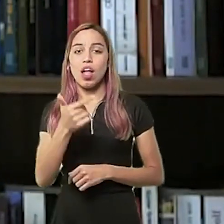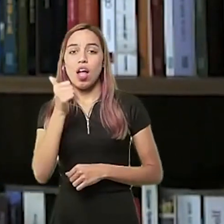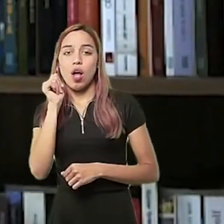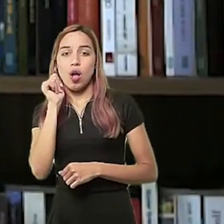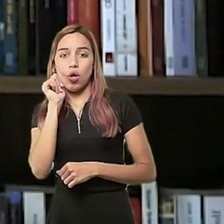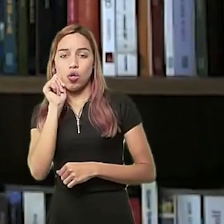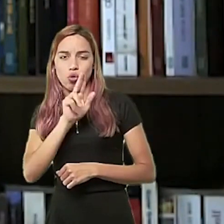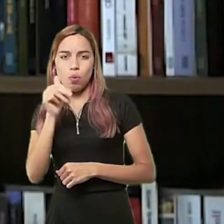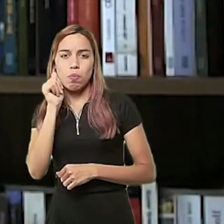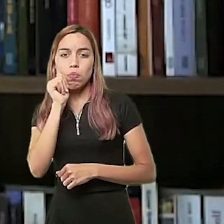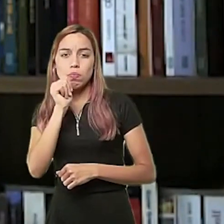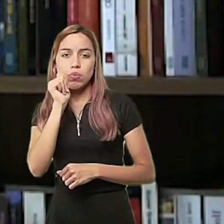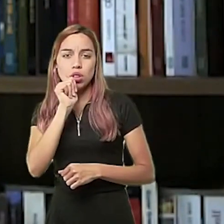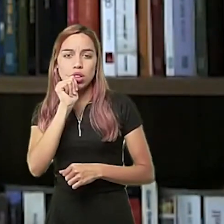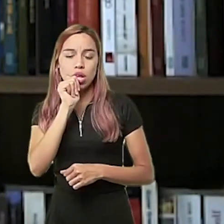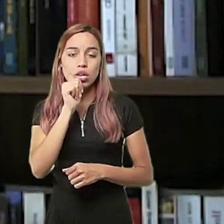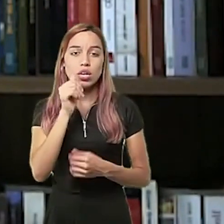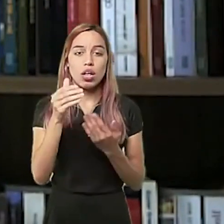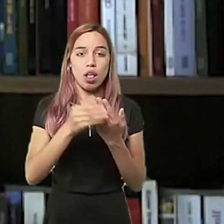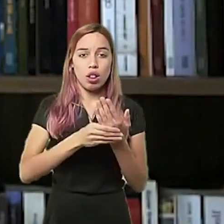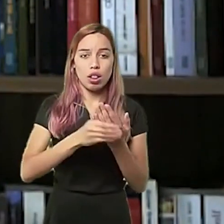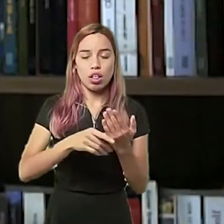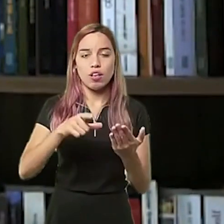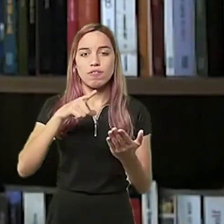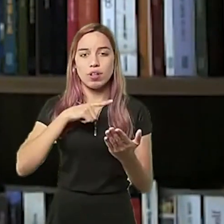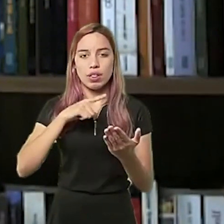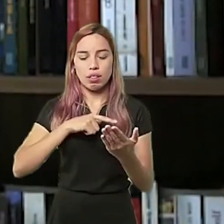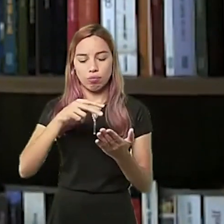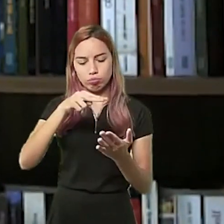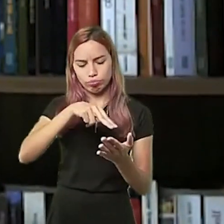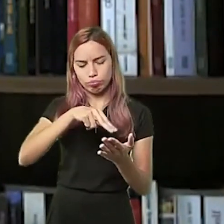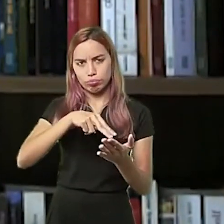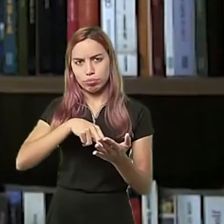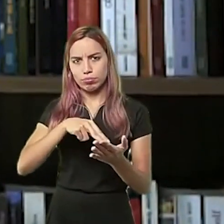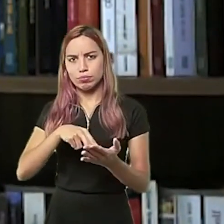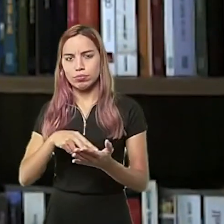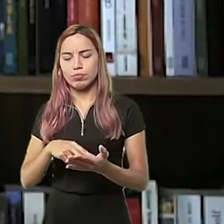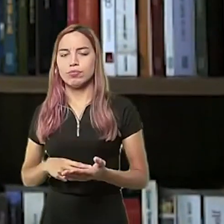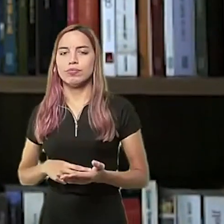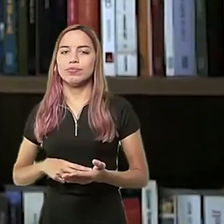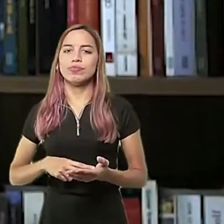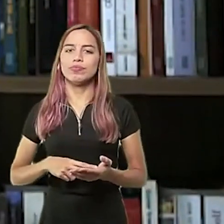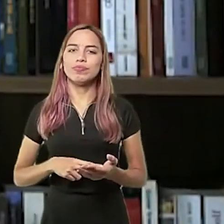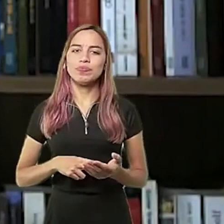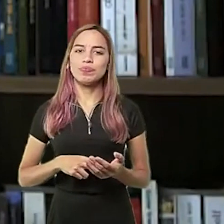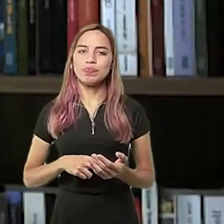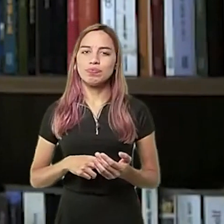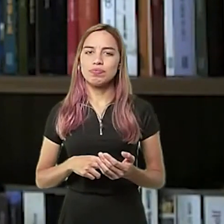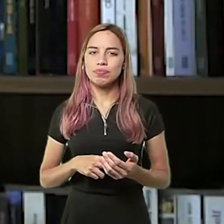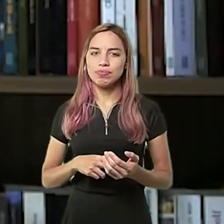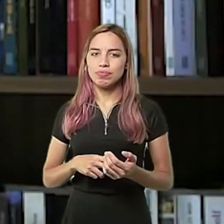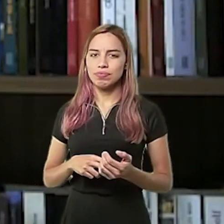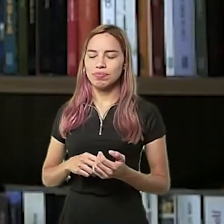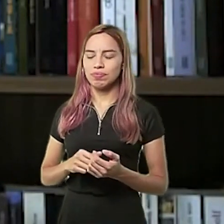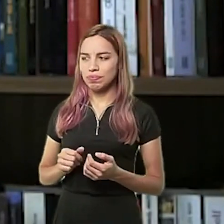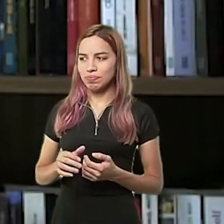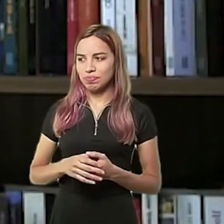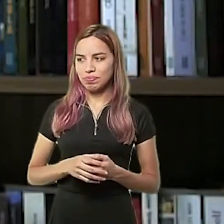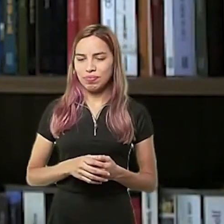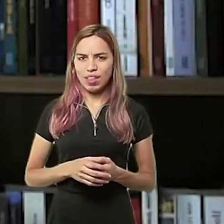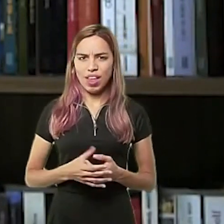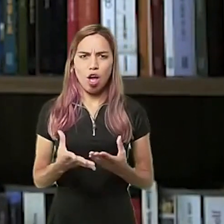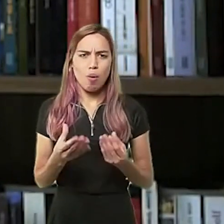Doramar, Fátima, Cremilda, Tiana, Divina, Isaura, Ianici, Dominique, Ana, Cláudia e